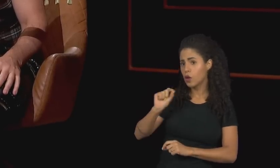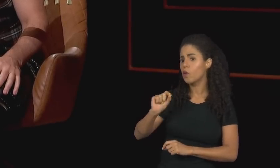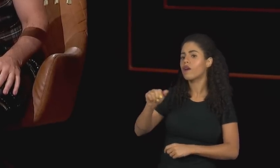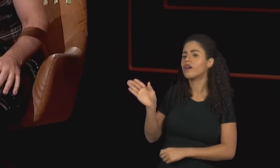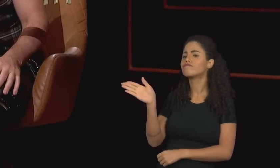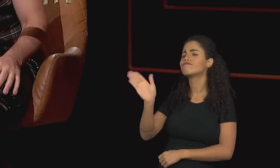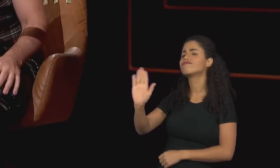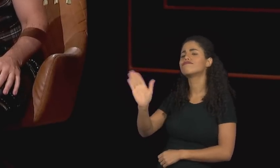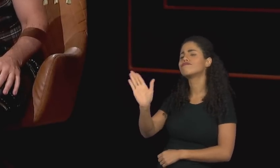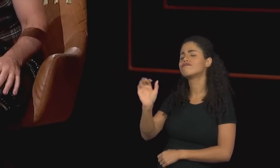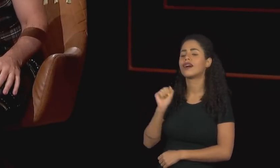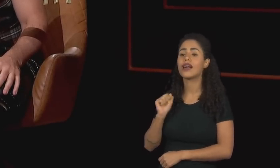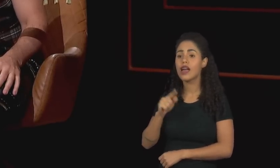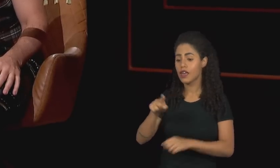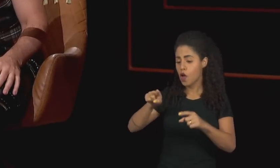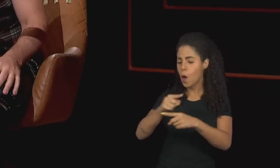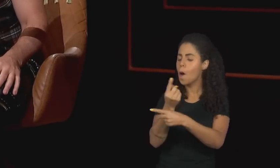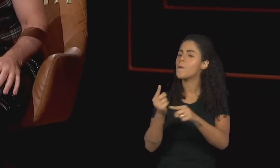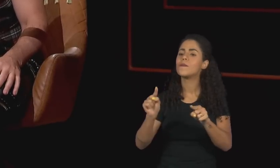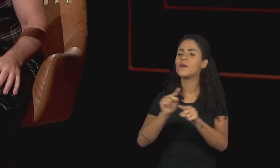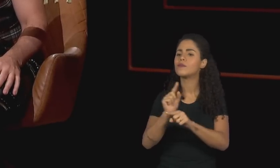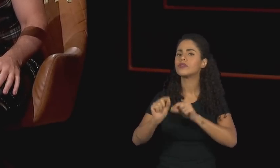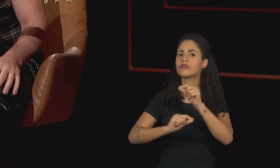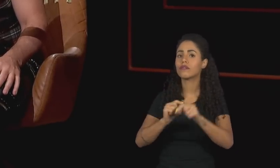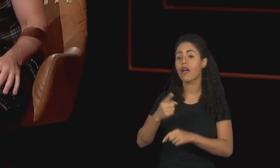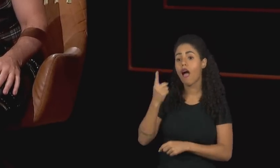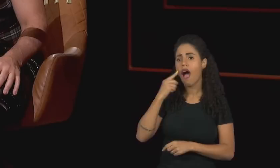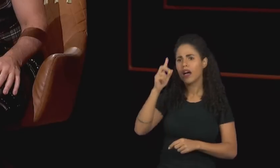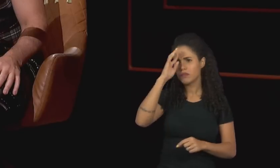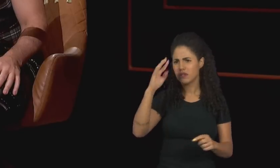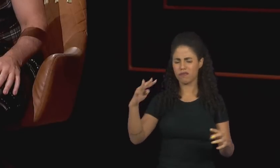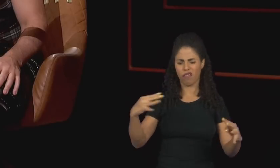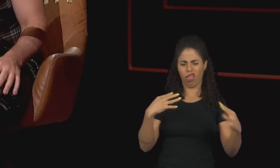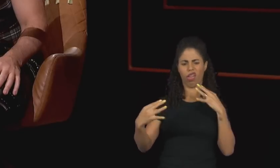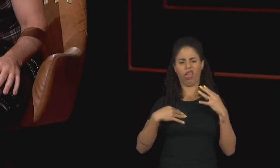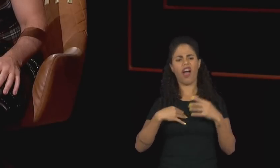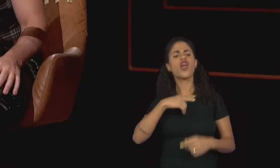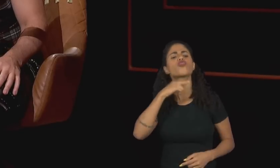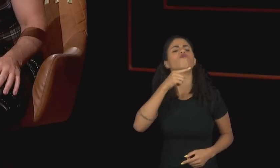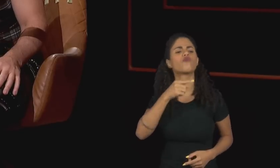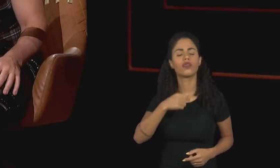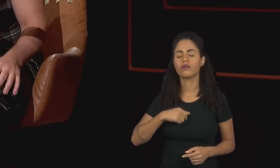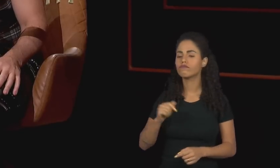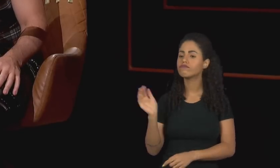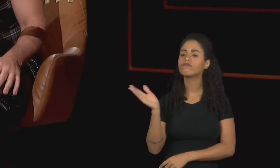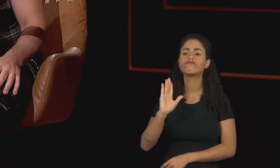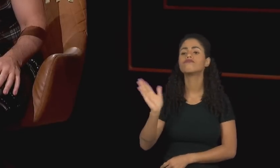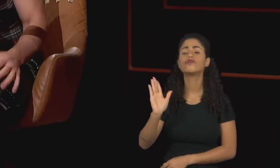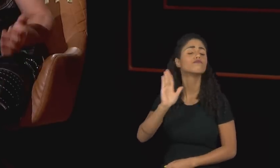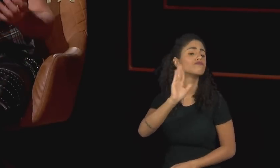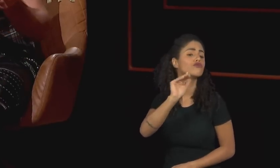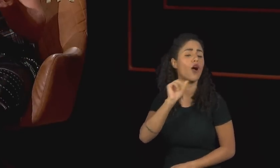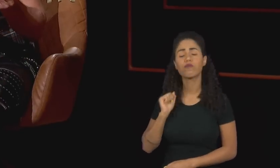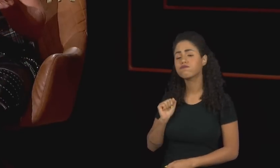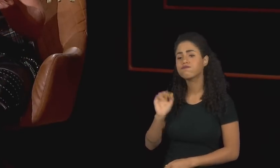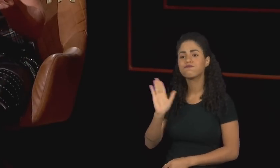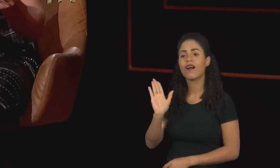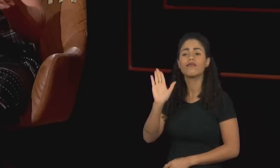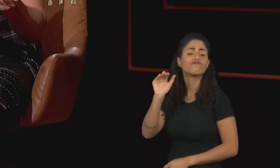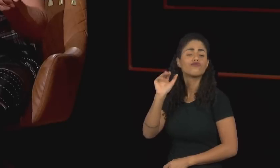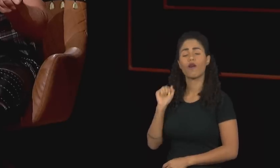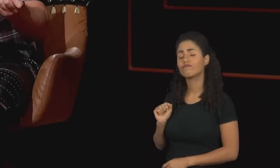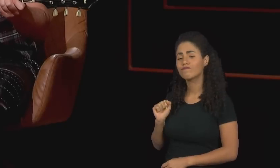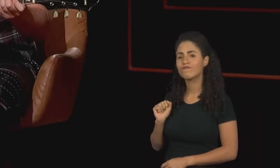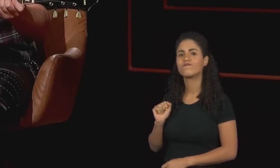Night, e é uma música que, olha, quando as pessoas duvidarem que você é capaz de fazer isso e ir atrás dos seus sonhos, você simplesmente faz assim,